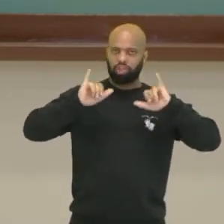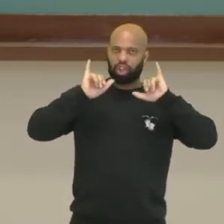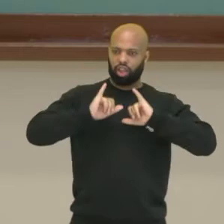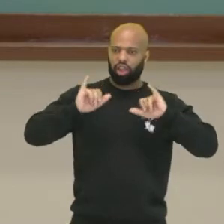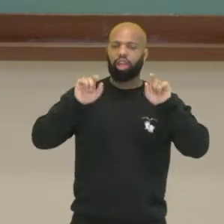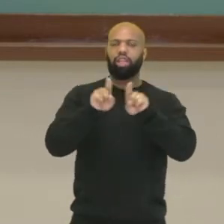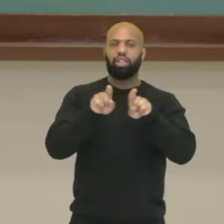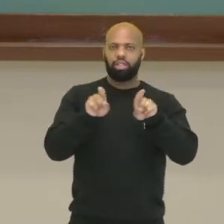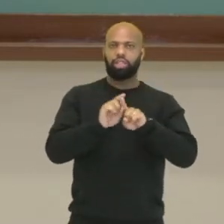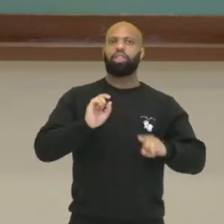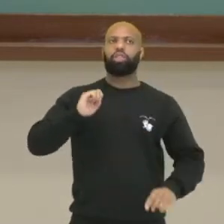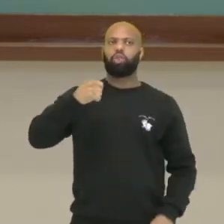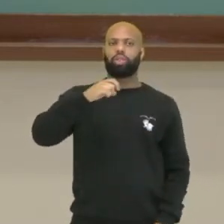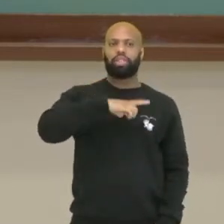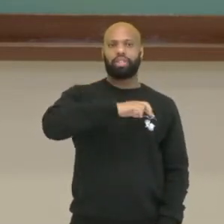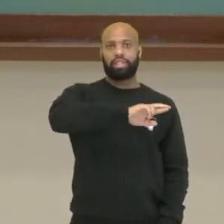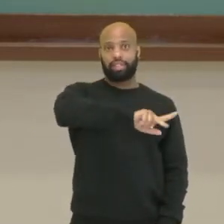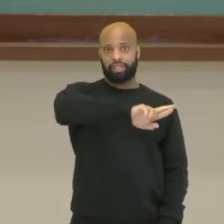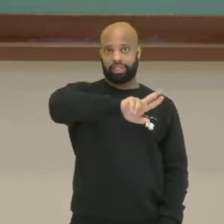propagandas sobre